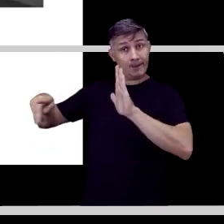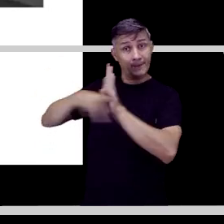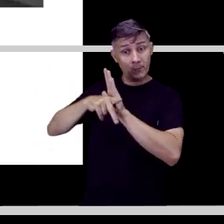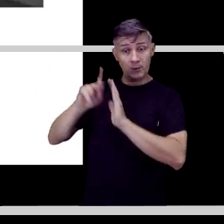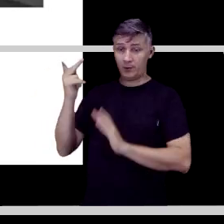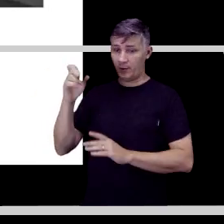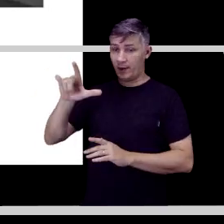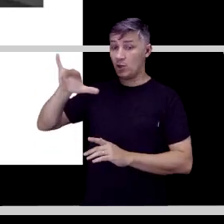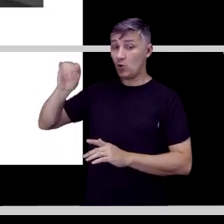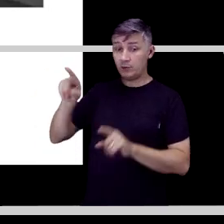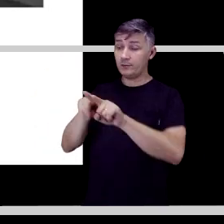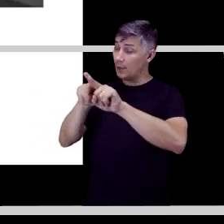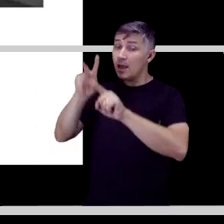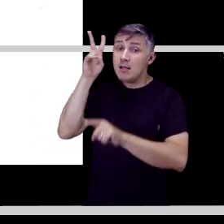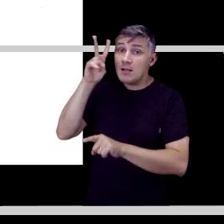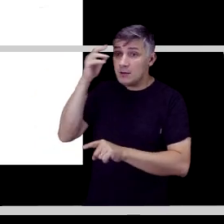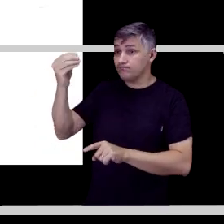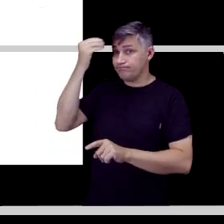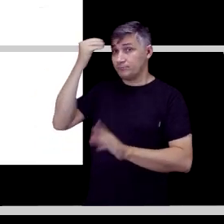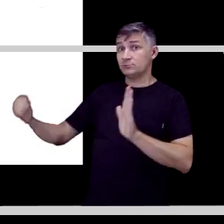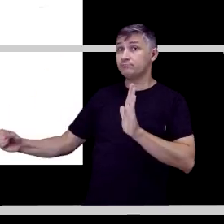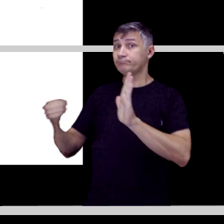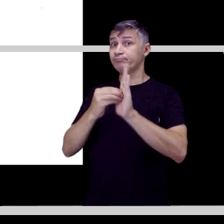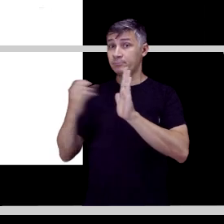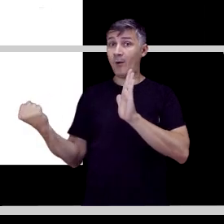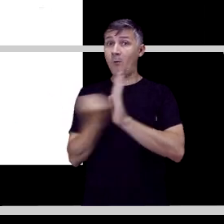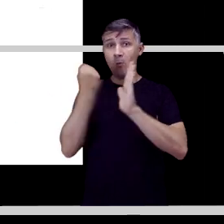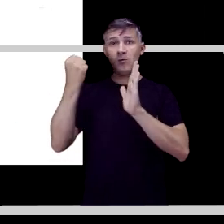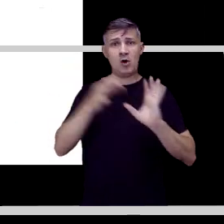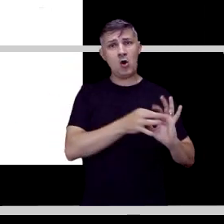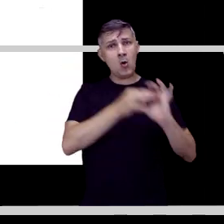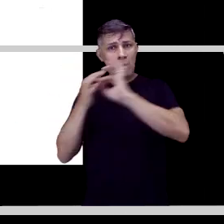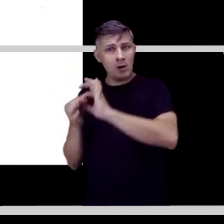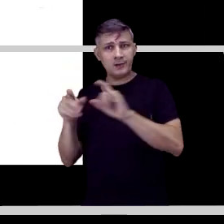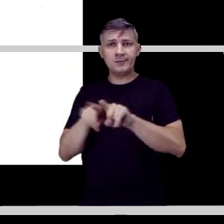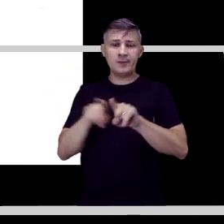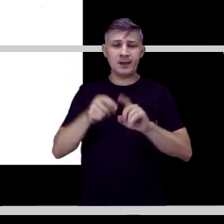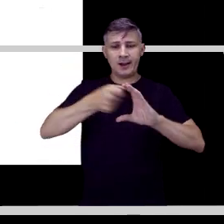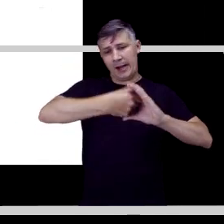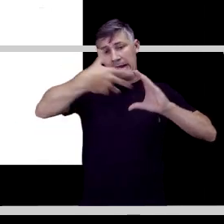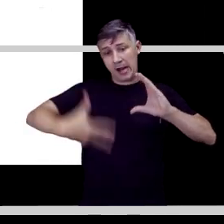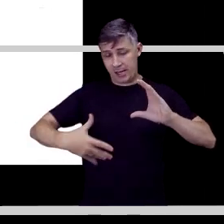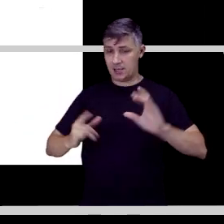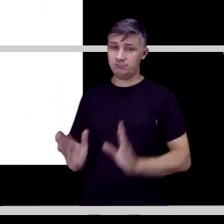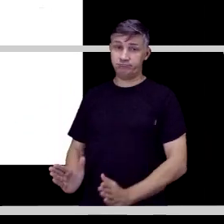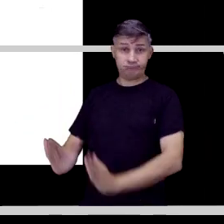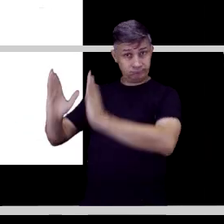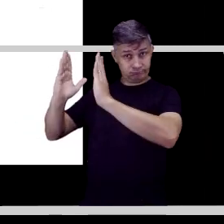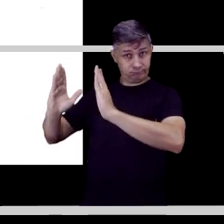Hélio Duarte e o reconhecimento desse contexto e das principais características desse